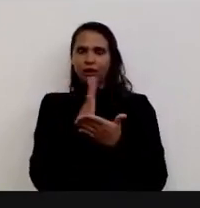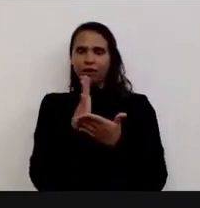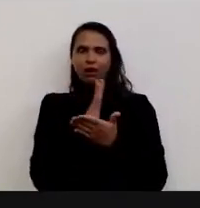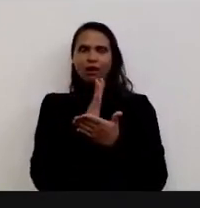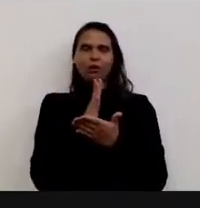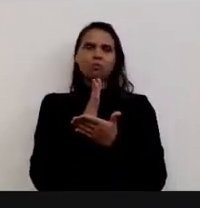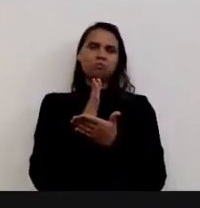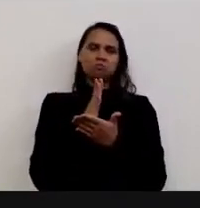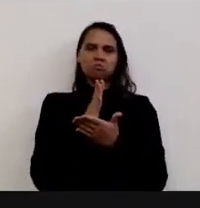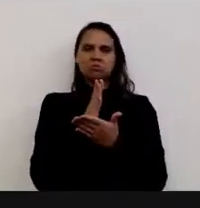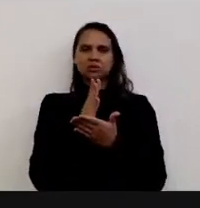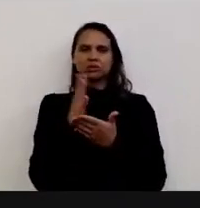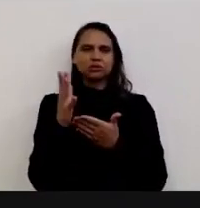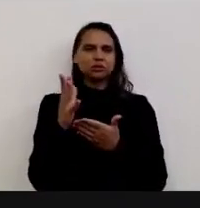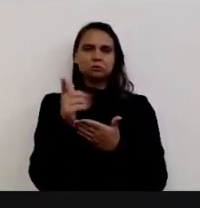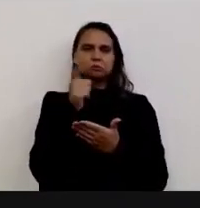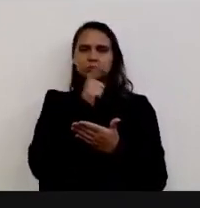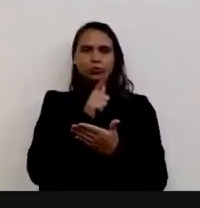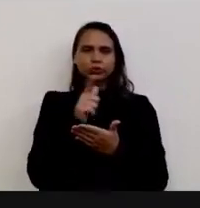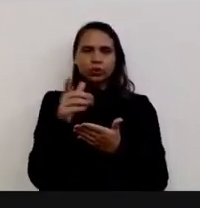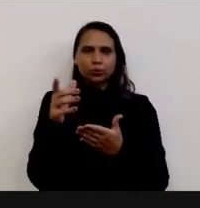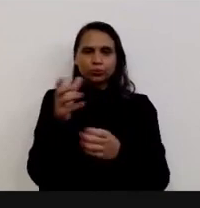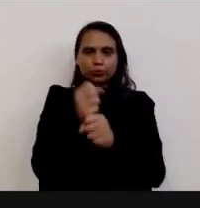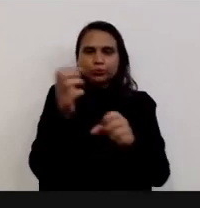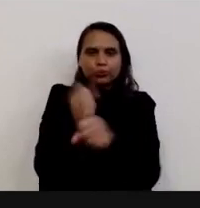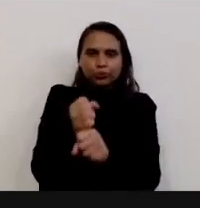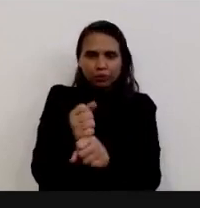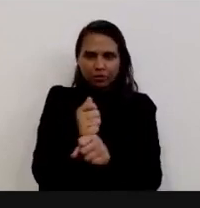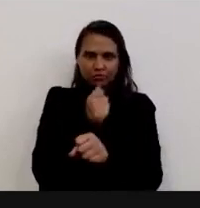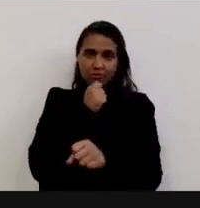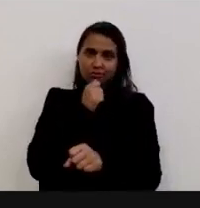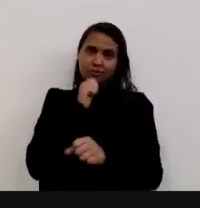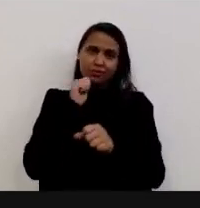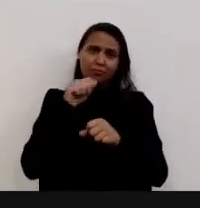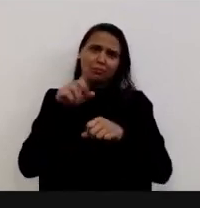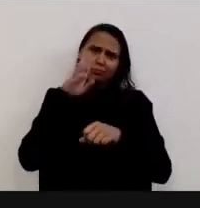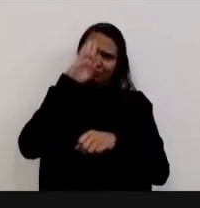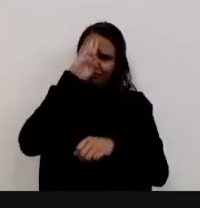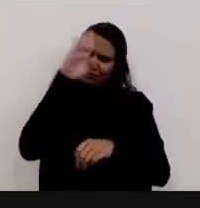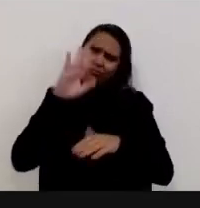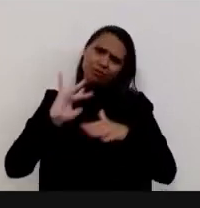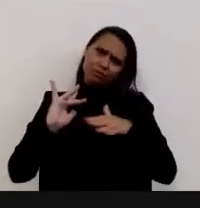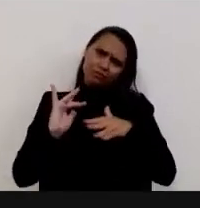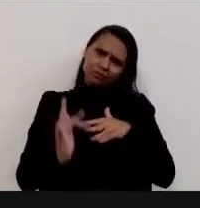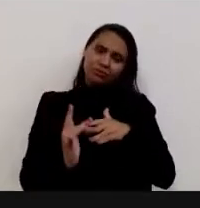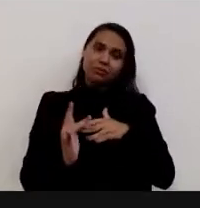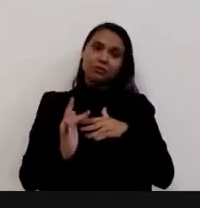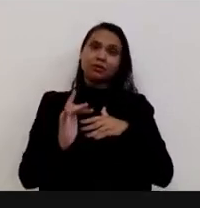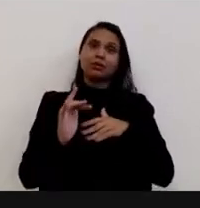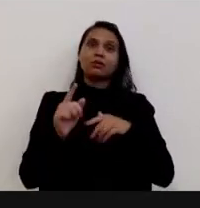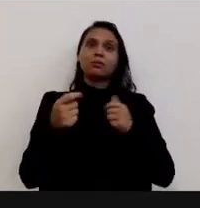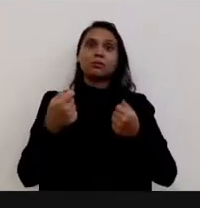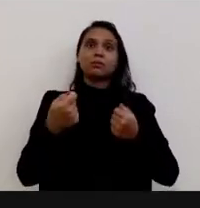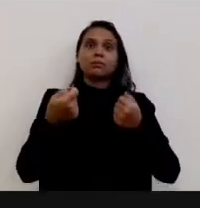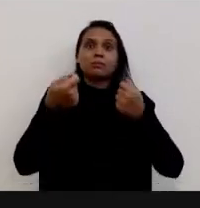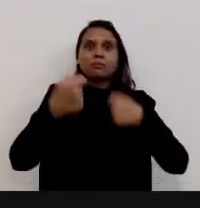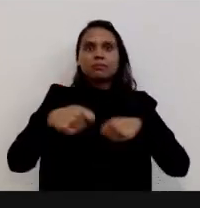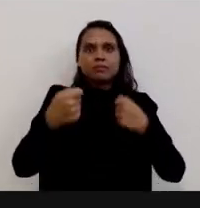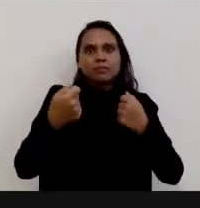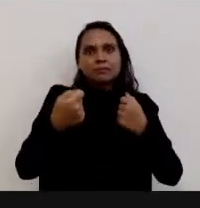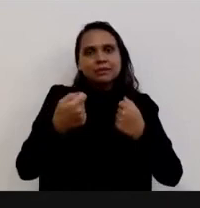né, variáveis, por exemplo, de mídias sociais, né, que hoje são muito importantes, né, mas não deixa de ser interessante, até por ser difícil,